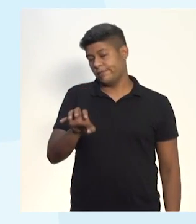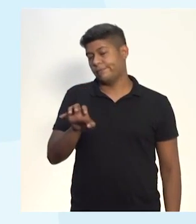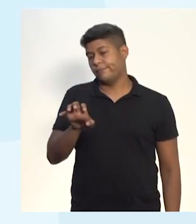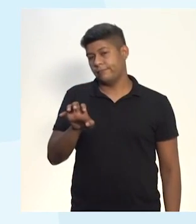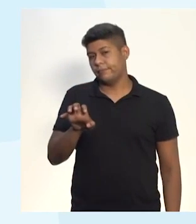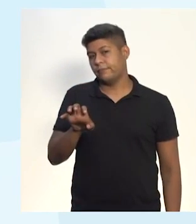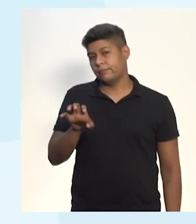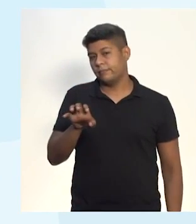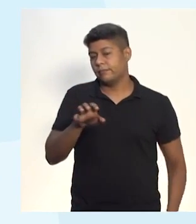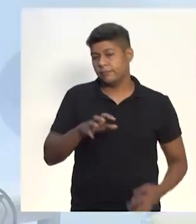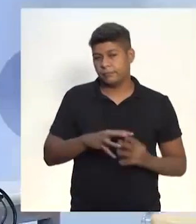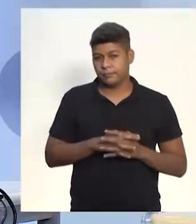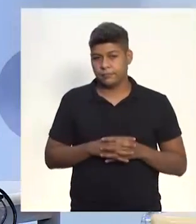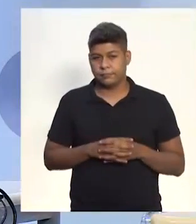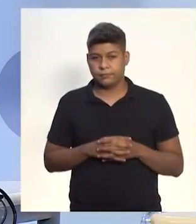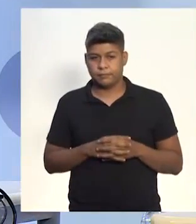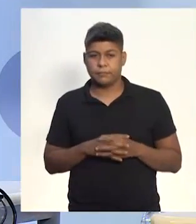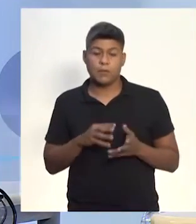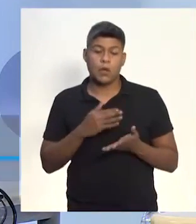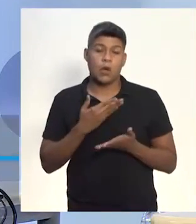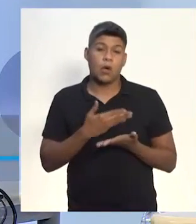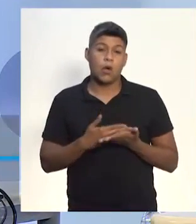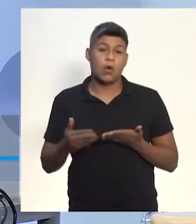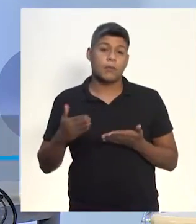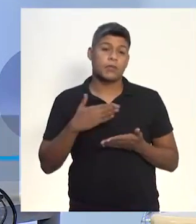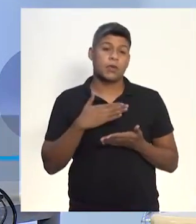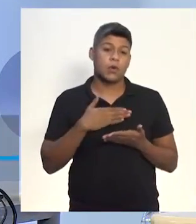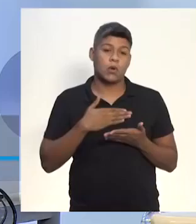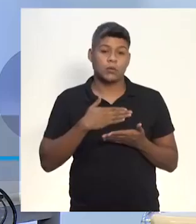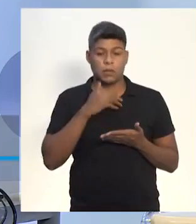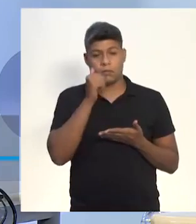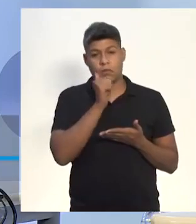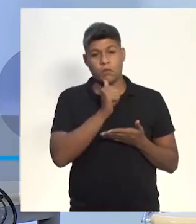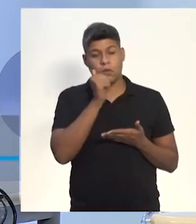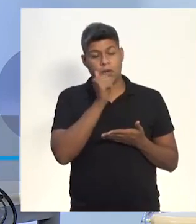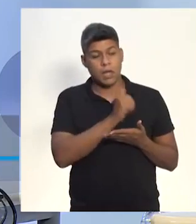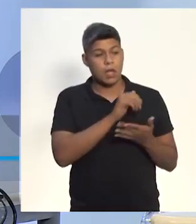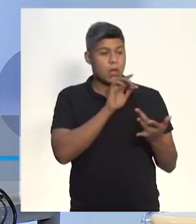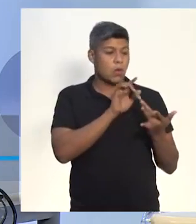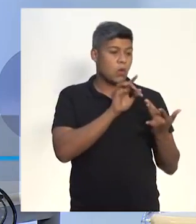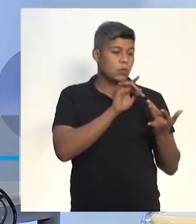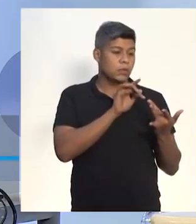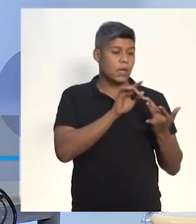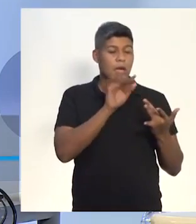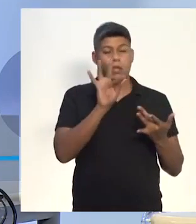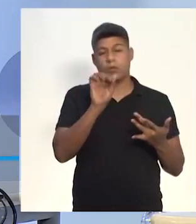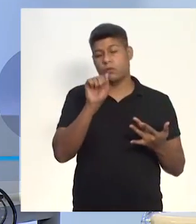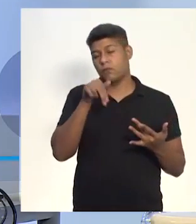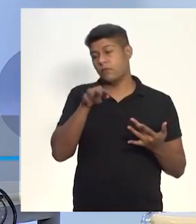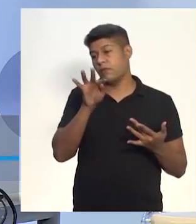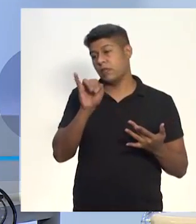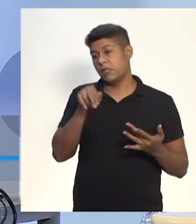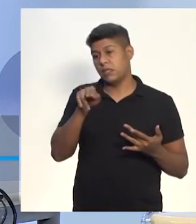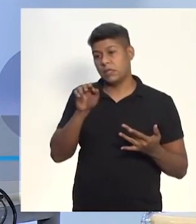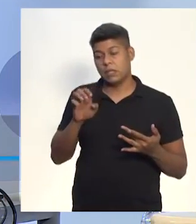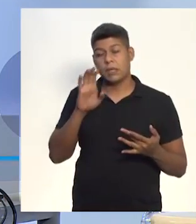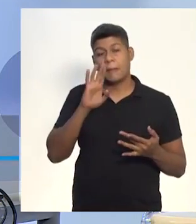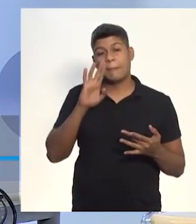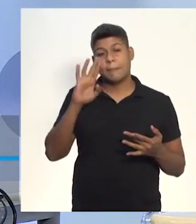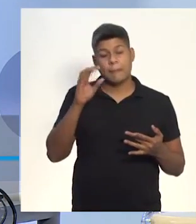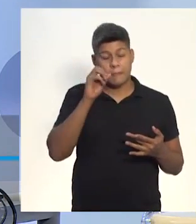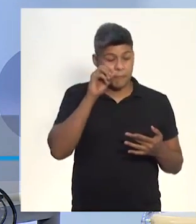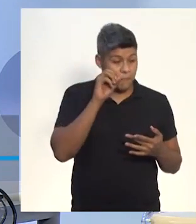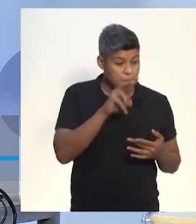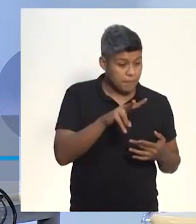Ele começa a gostar muito de Fantine, da companhia de Fantine, mas principalmente porque ele enxerga